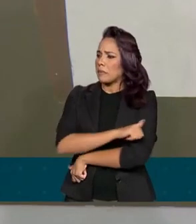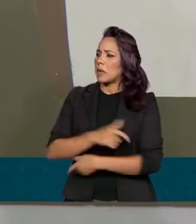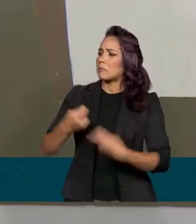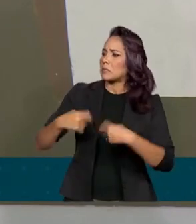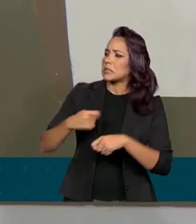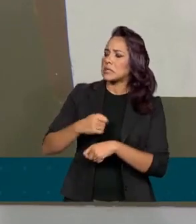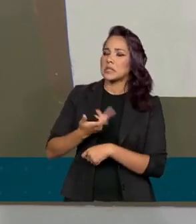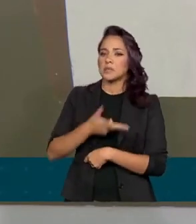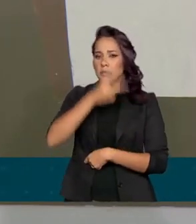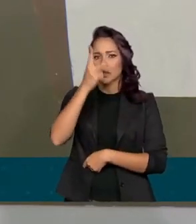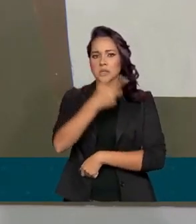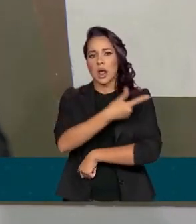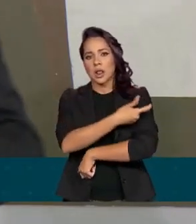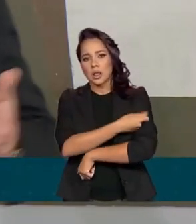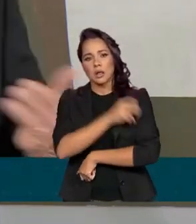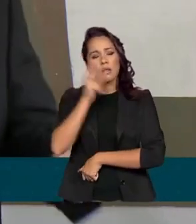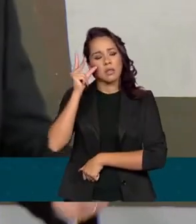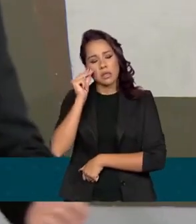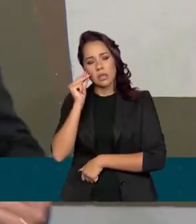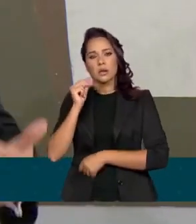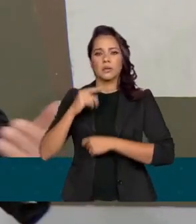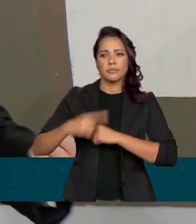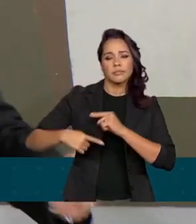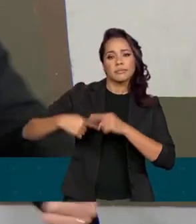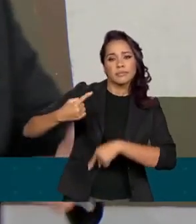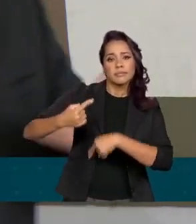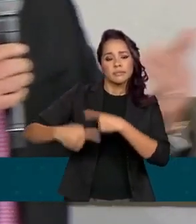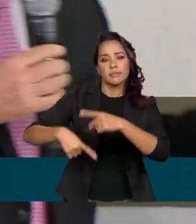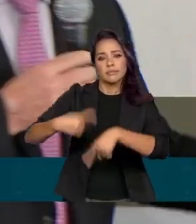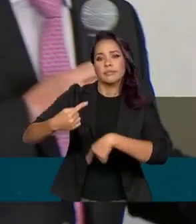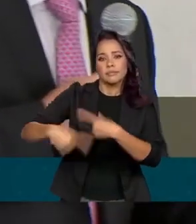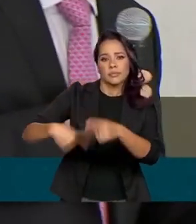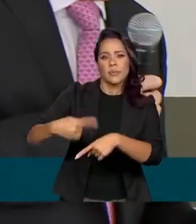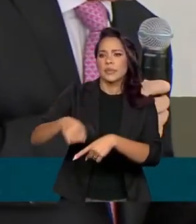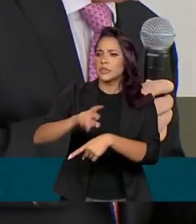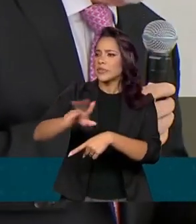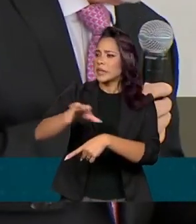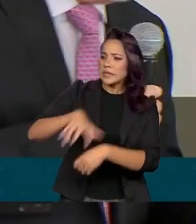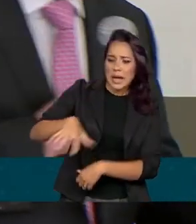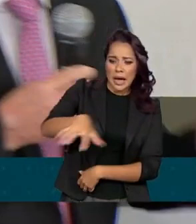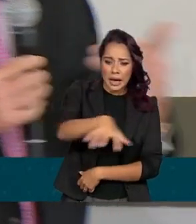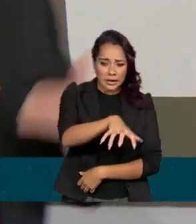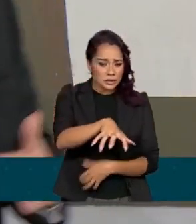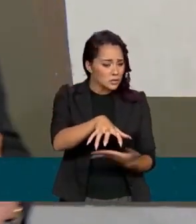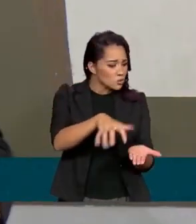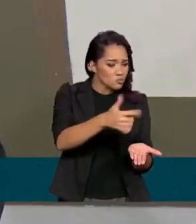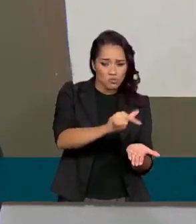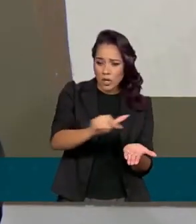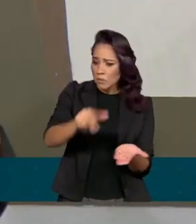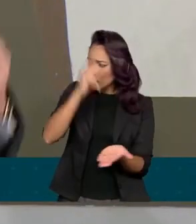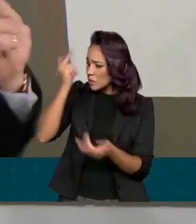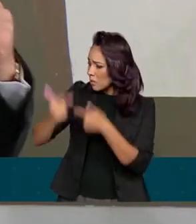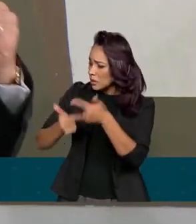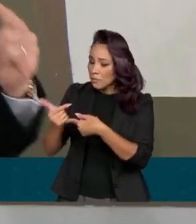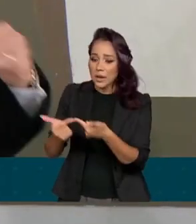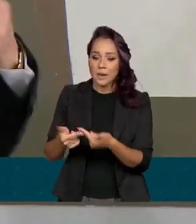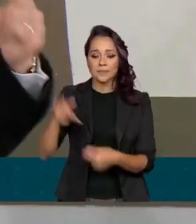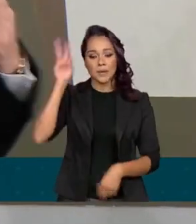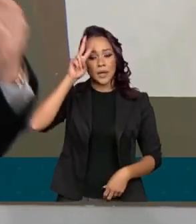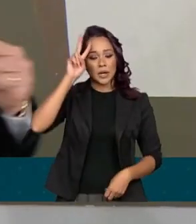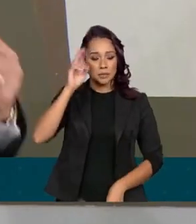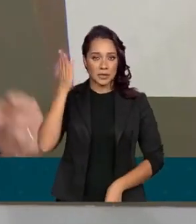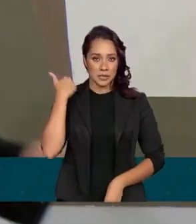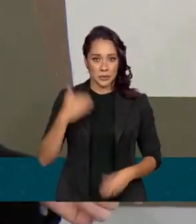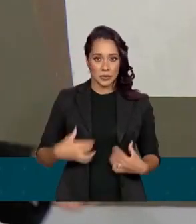está de anestesista. E assim sucessivamente, nós temos uma série de áreas em que nós não temos gente. Eu lembro que quando